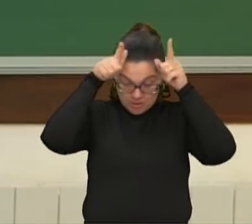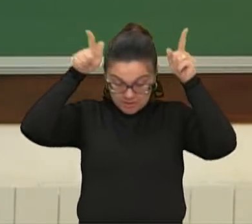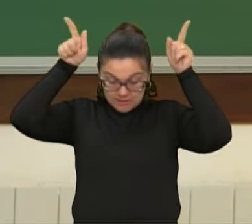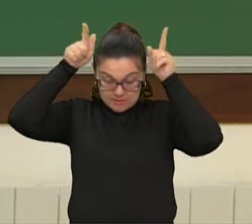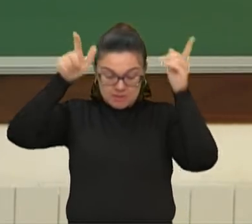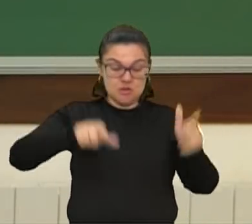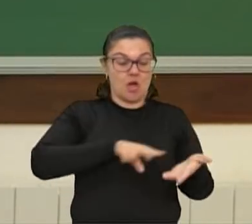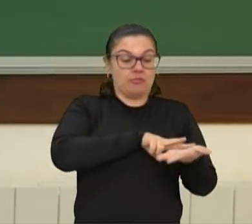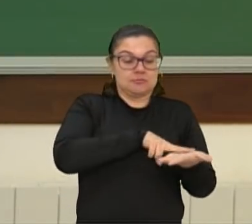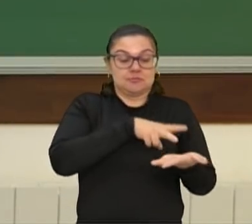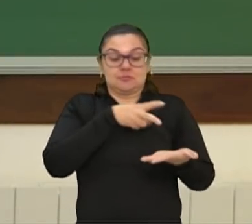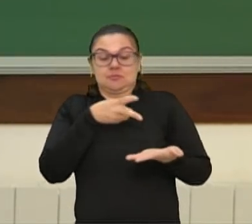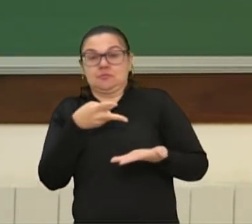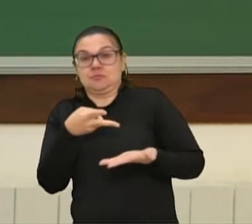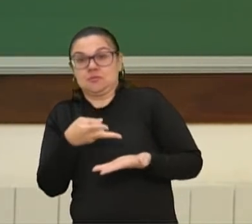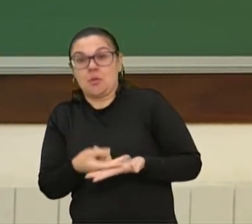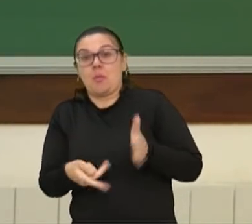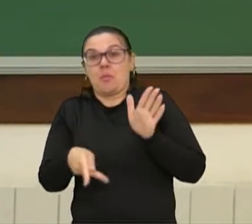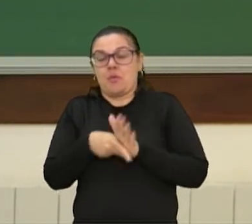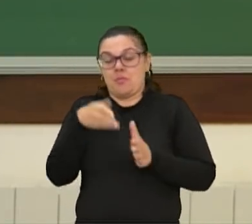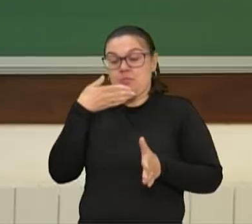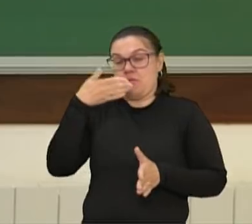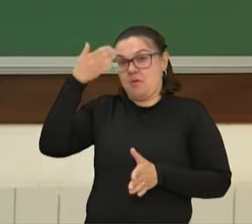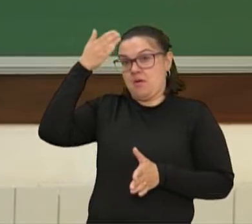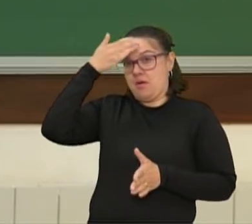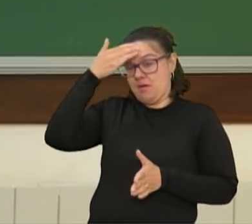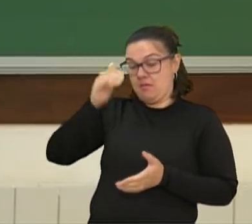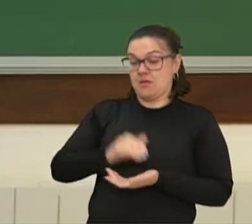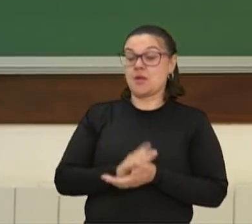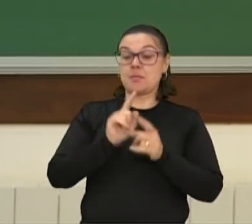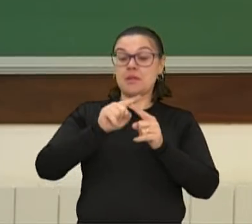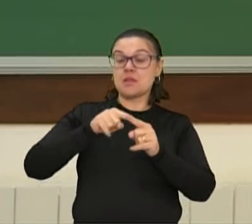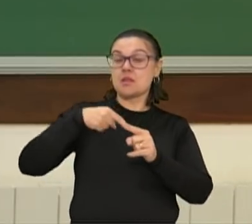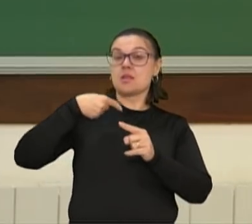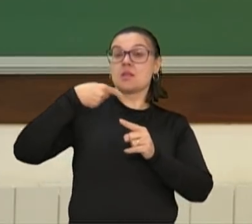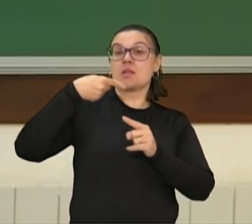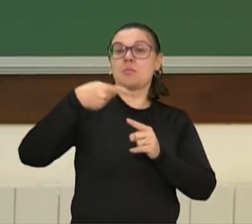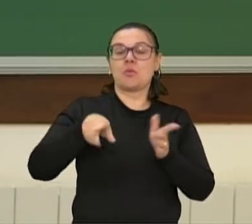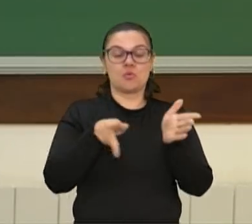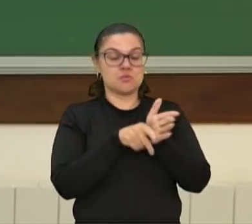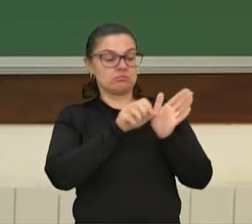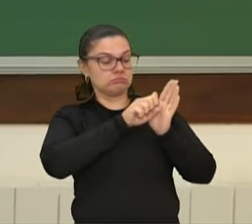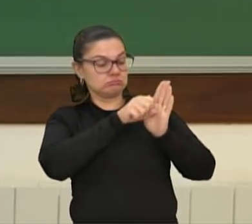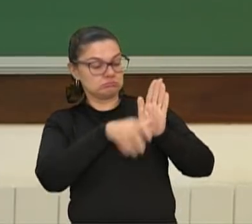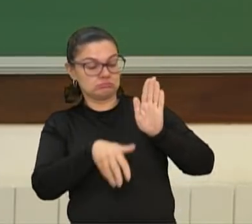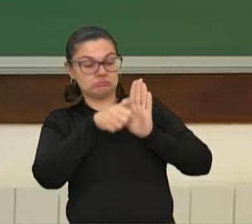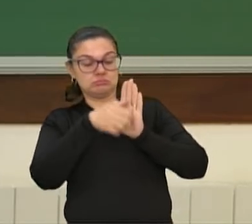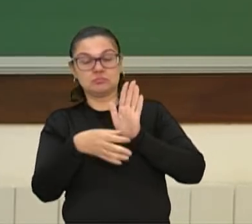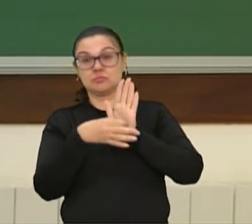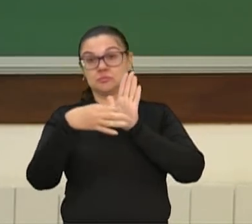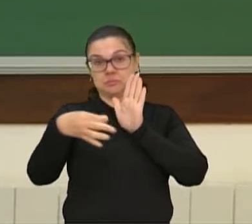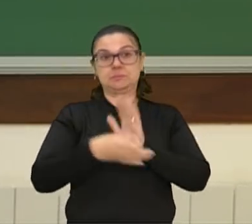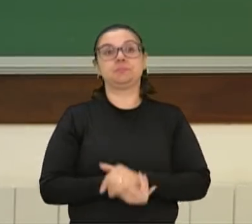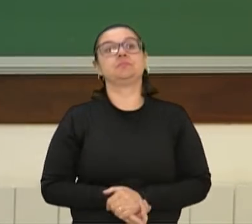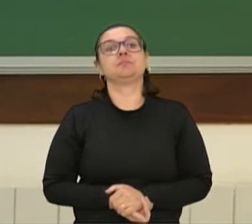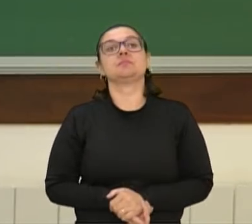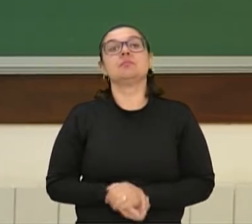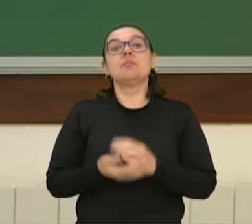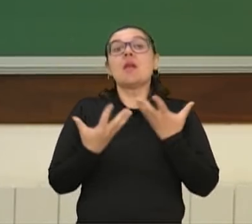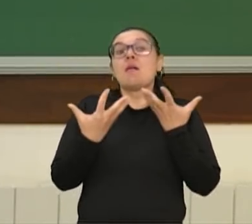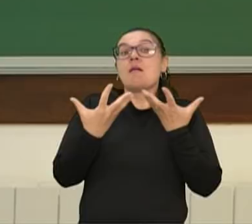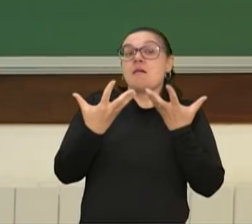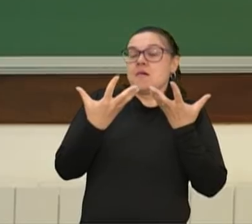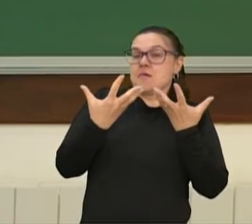uma tradução para o árabe, para daí, então, realizar esses textos de críticas.